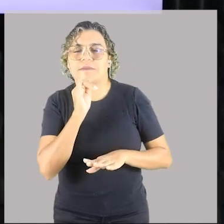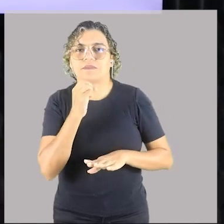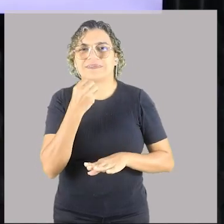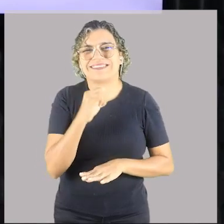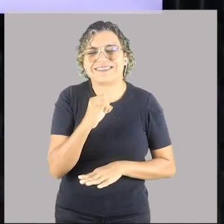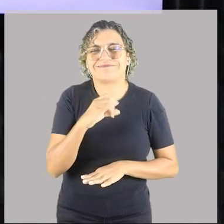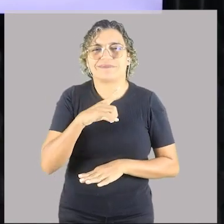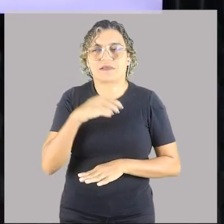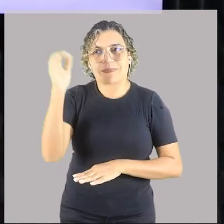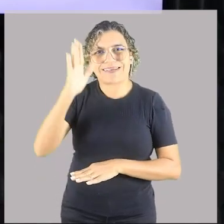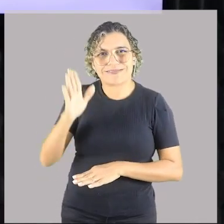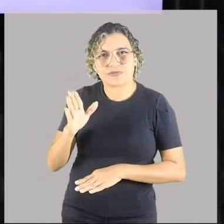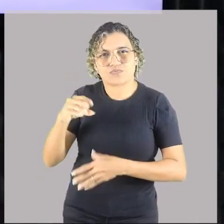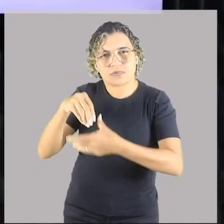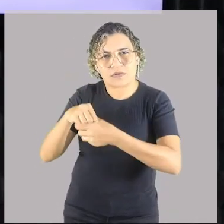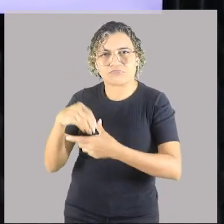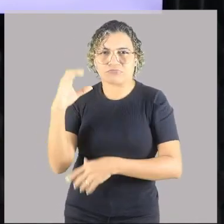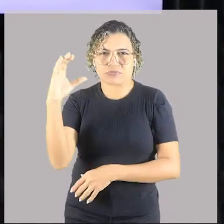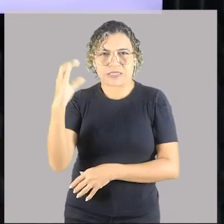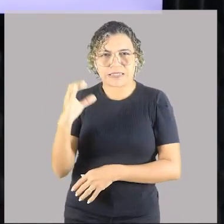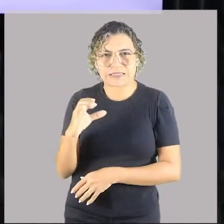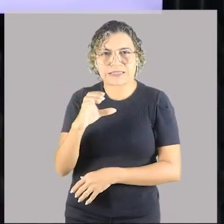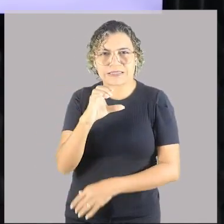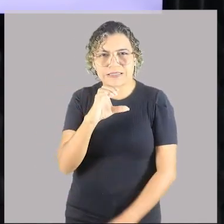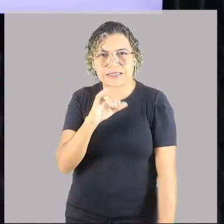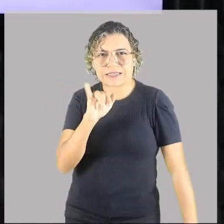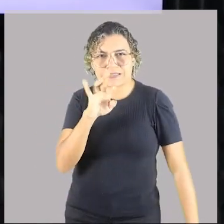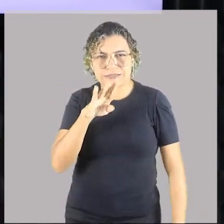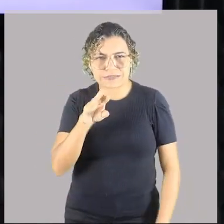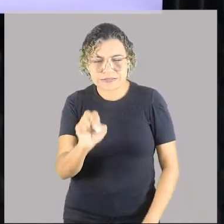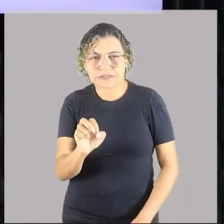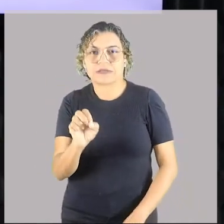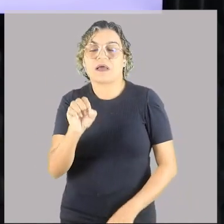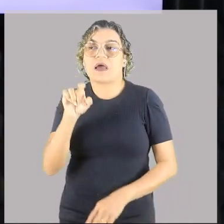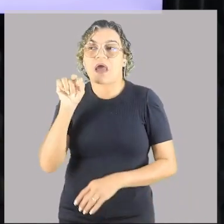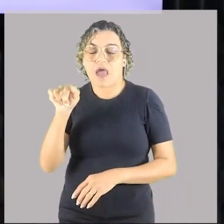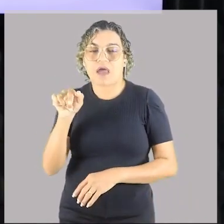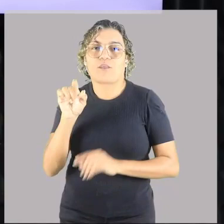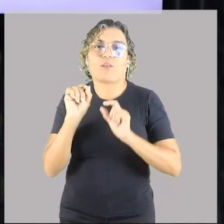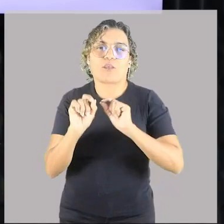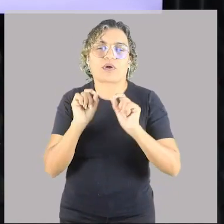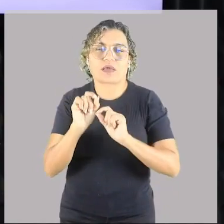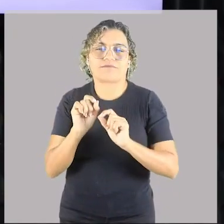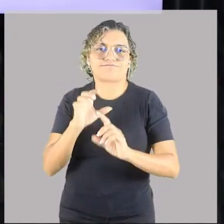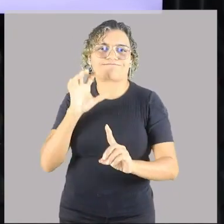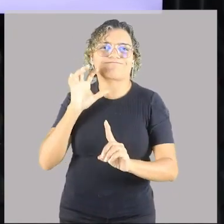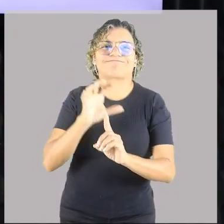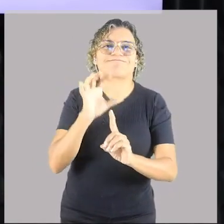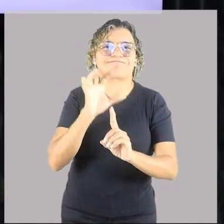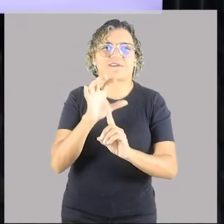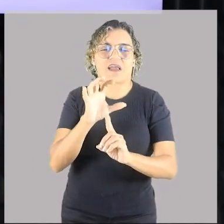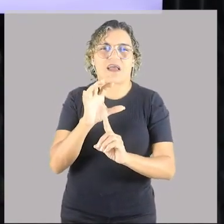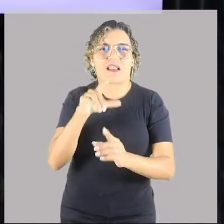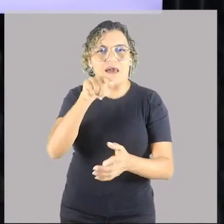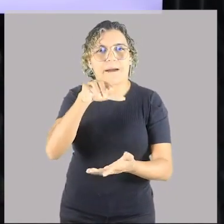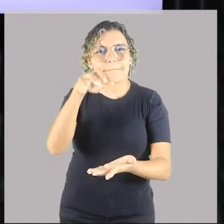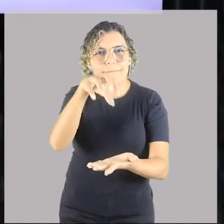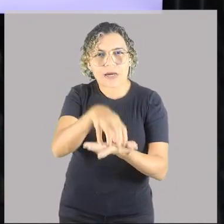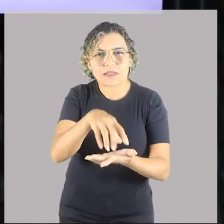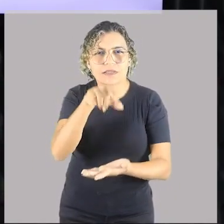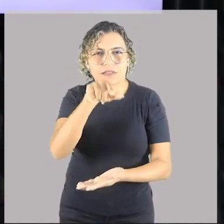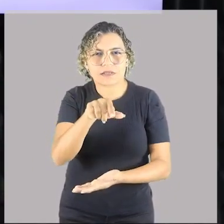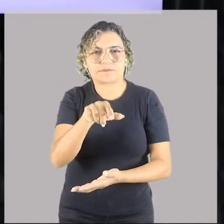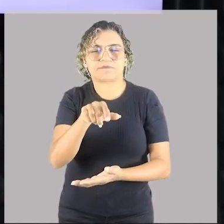uma crise hídrica no Brasil, automaticamente afeta a nossa matriz elétrica. E aí isso gera